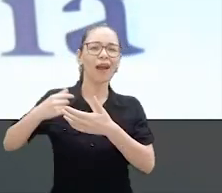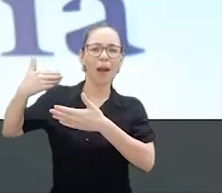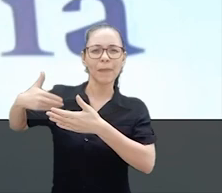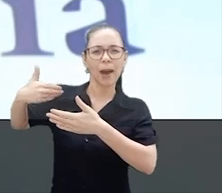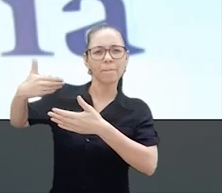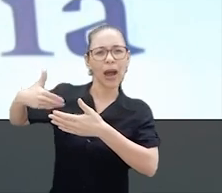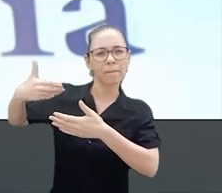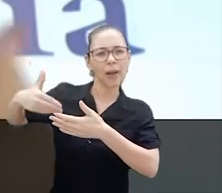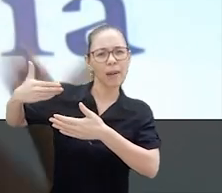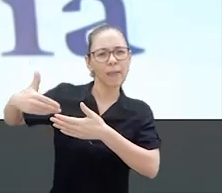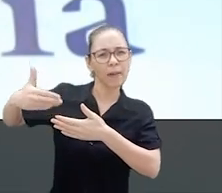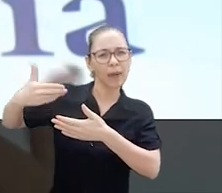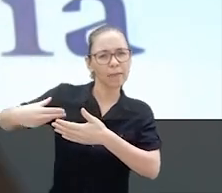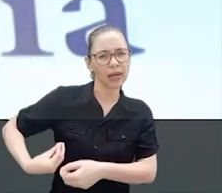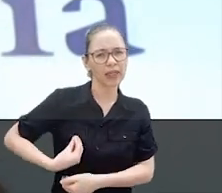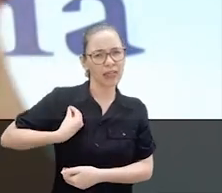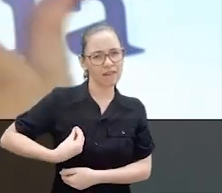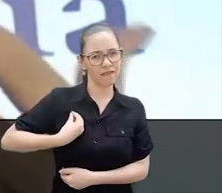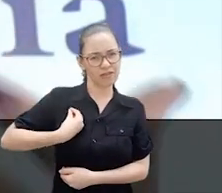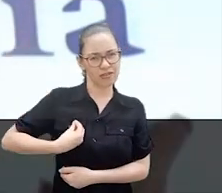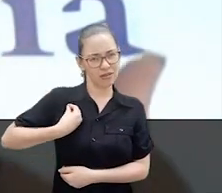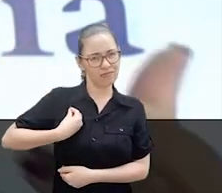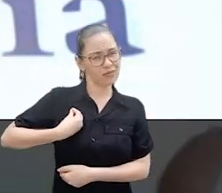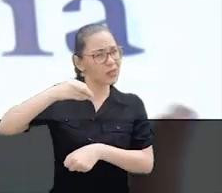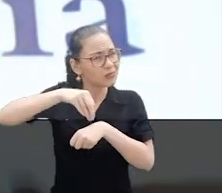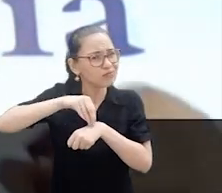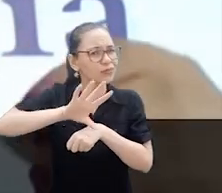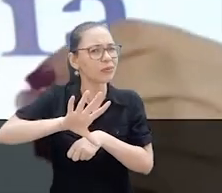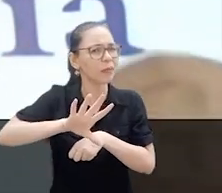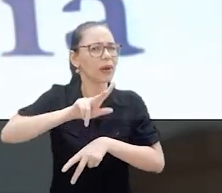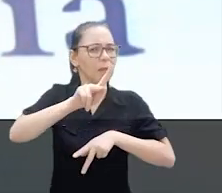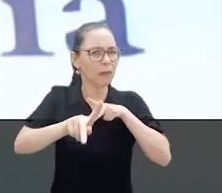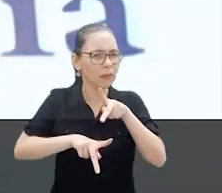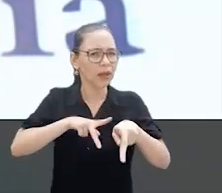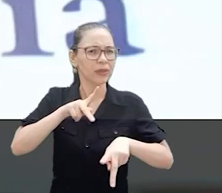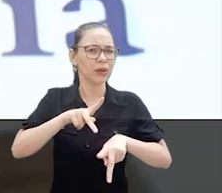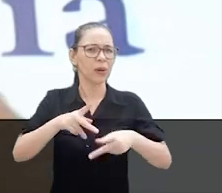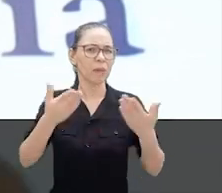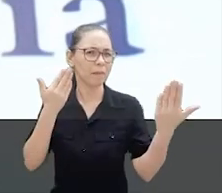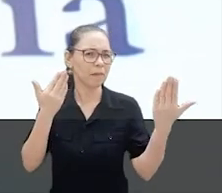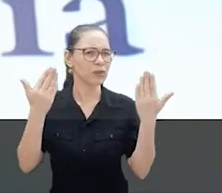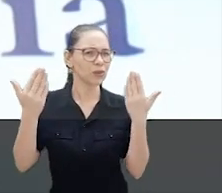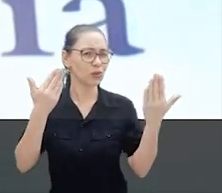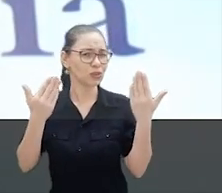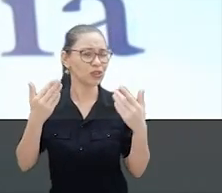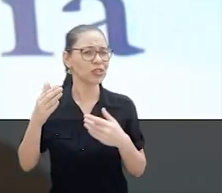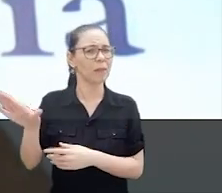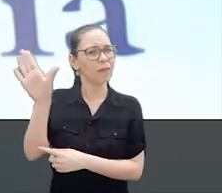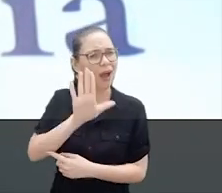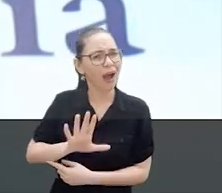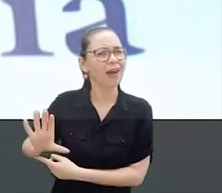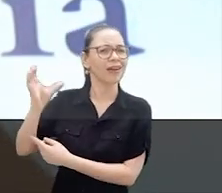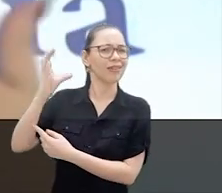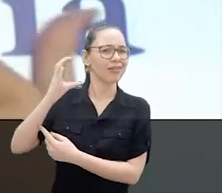trajetória do Marcos Vinícius e toda a contribuição que ele traz para a psicologia enquanto ciência e